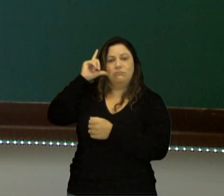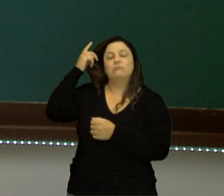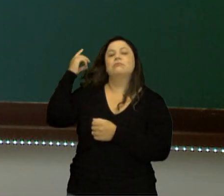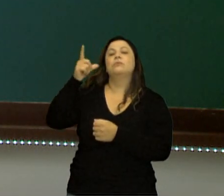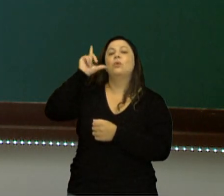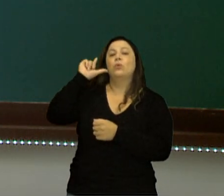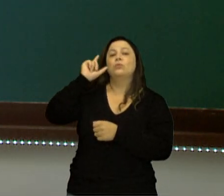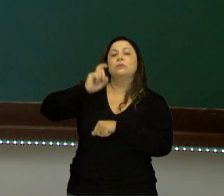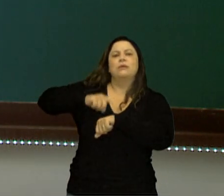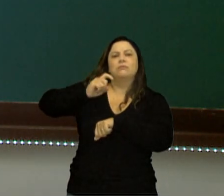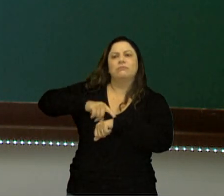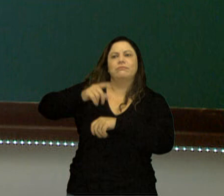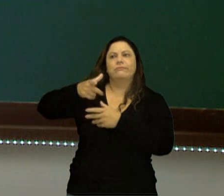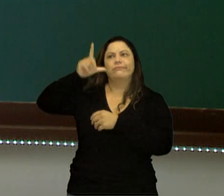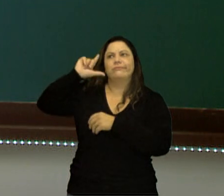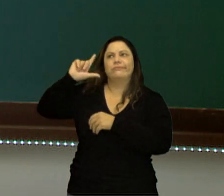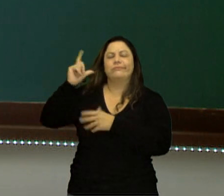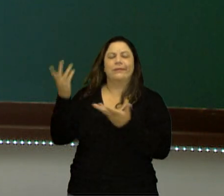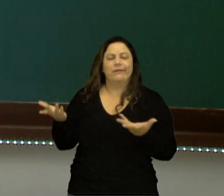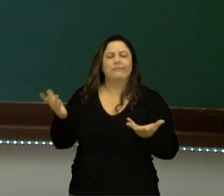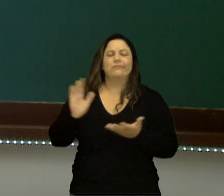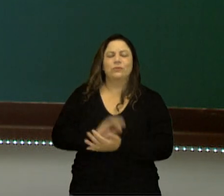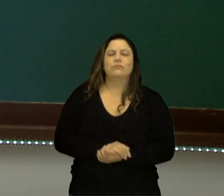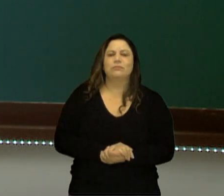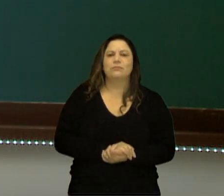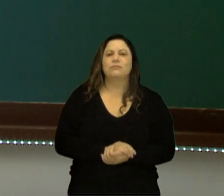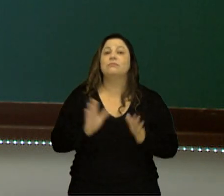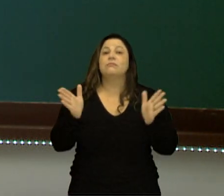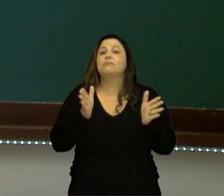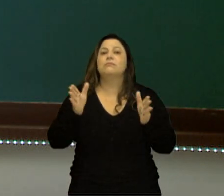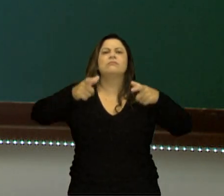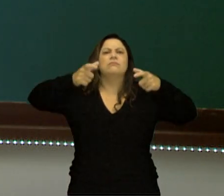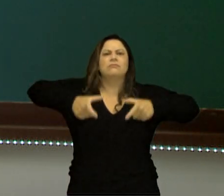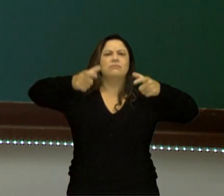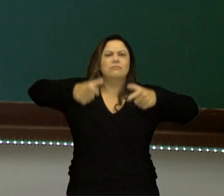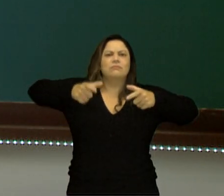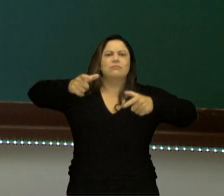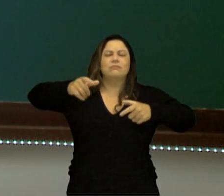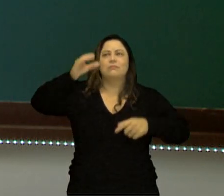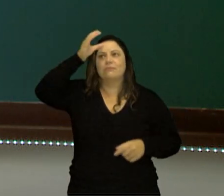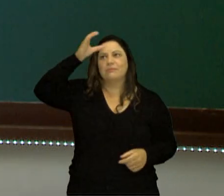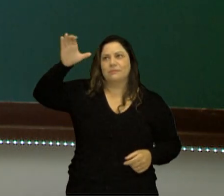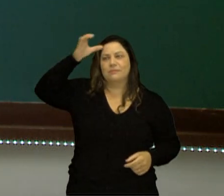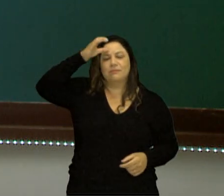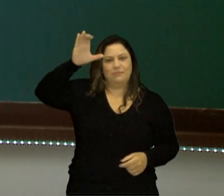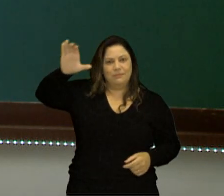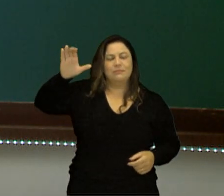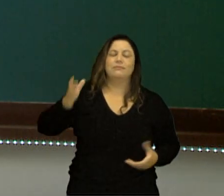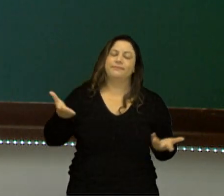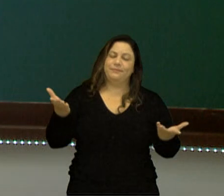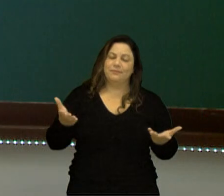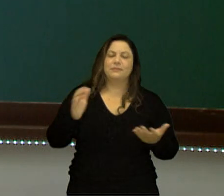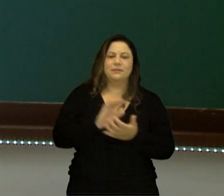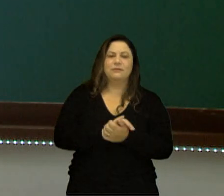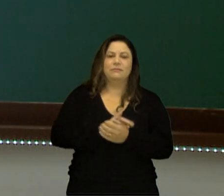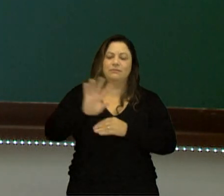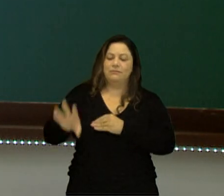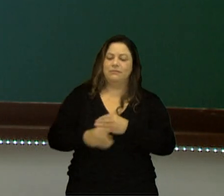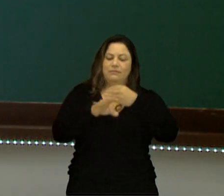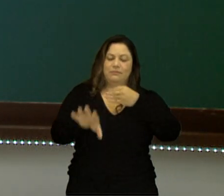atento, Mas não estava simplesmente atento, ele estava muito atento. Ele estava, de olho para tudo que acontecia. Então,